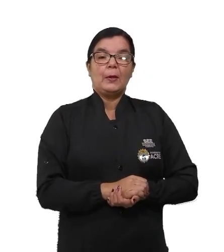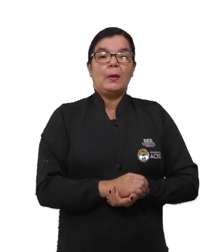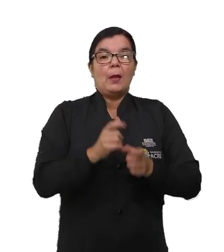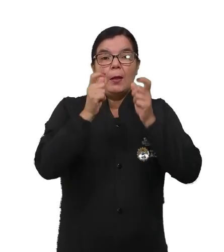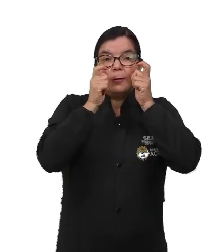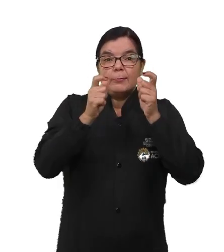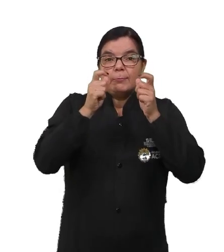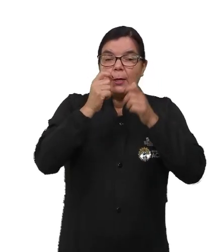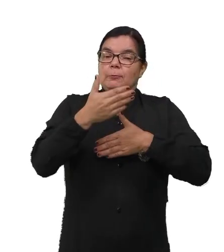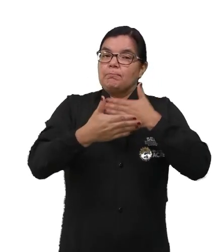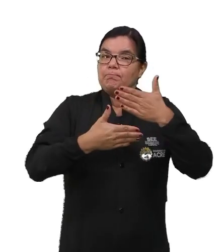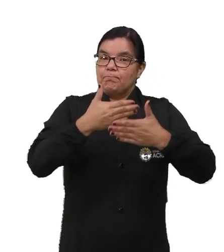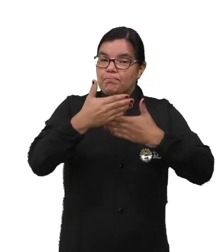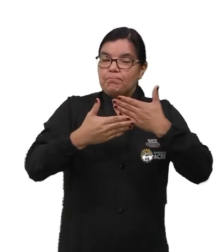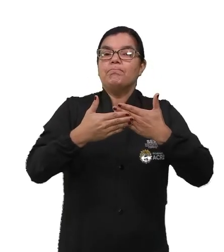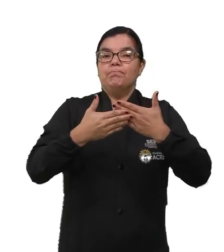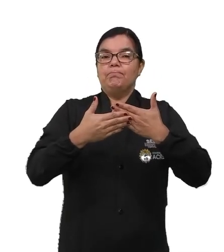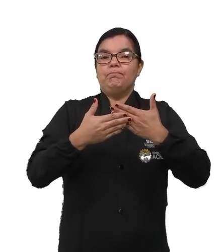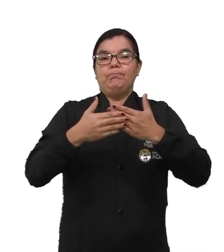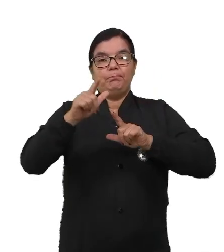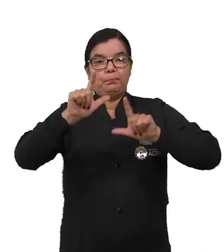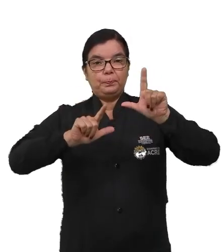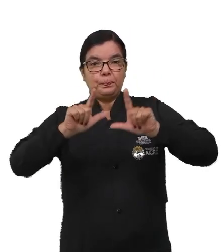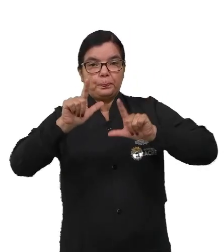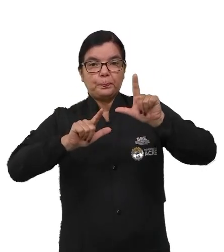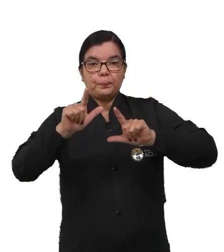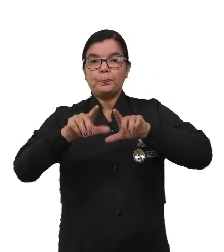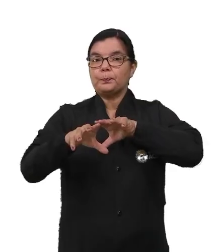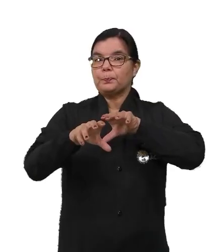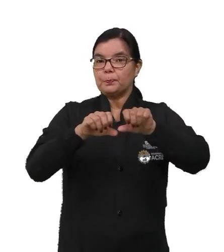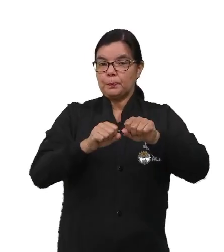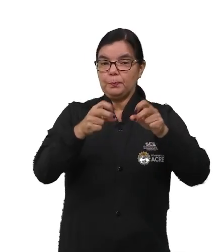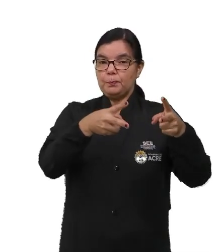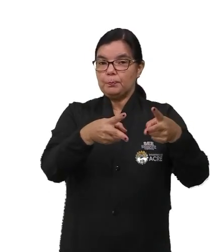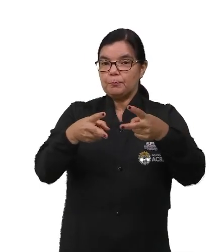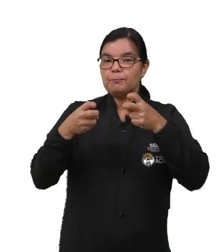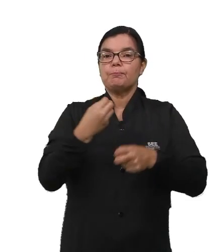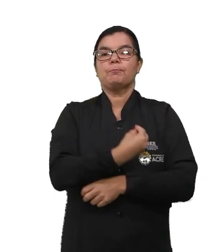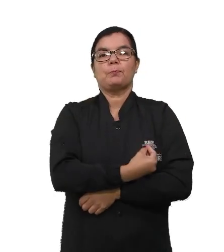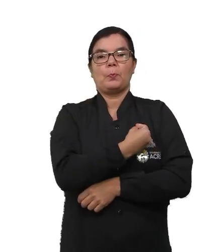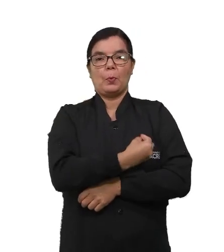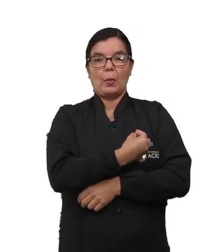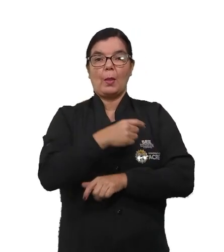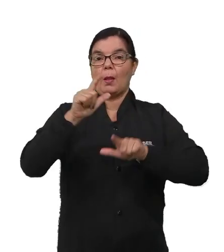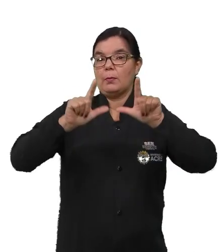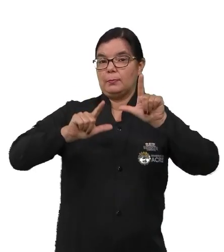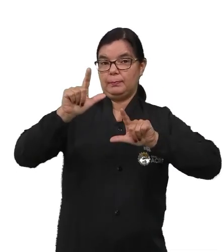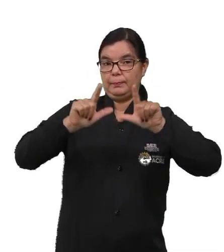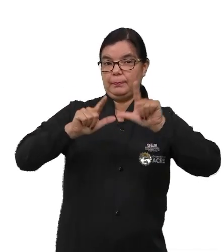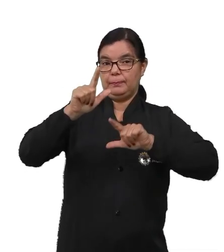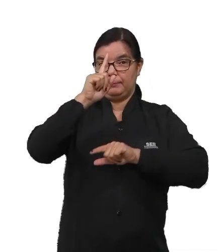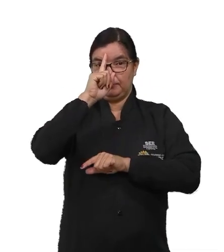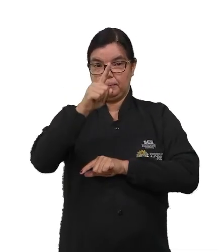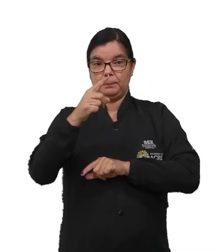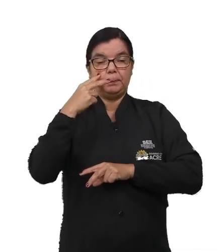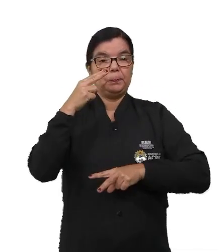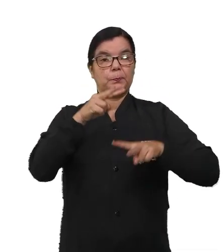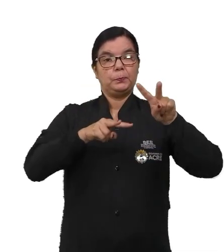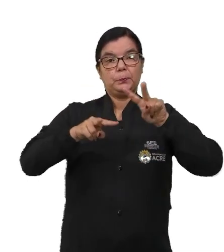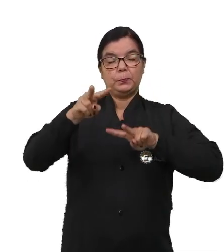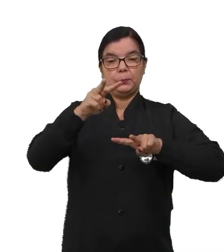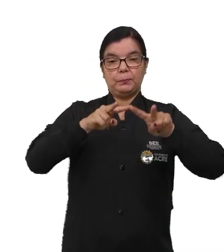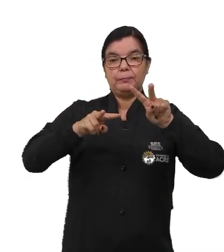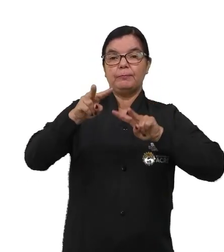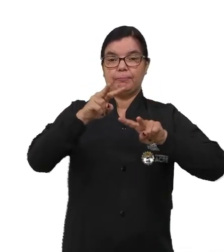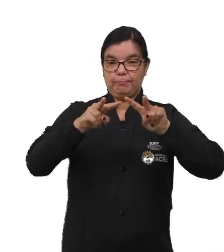Atentando para os processos midiáticos na formação da percepção do real, na televisão